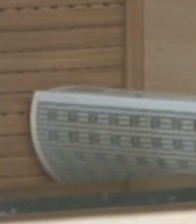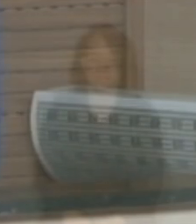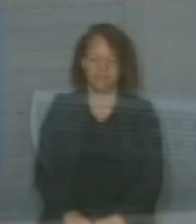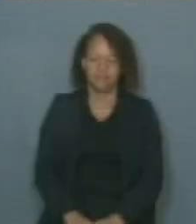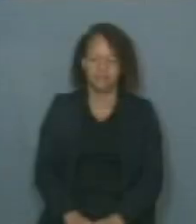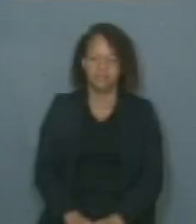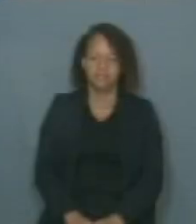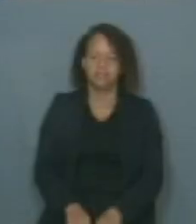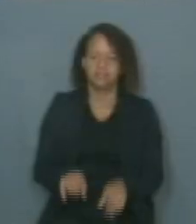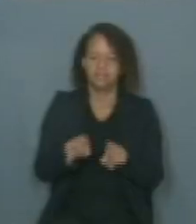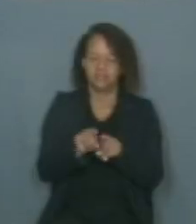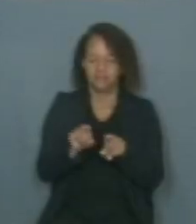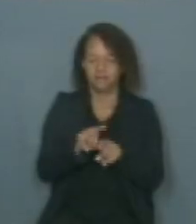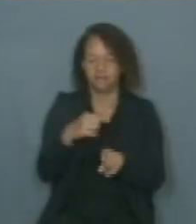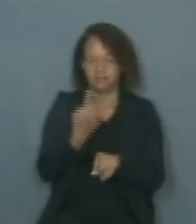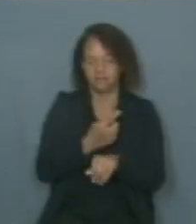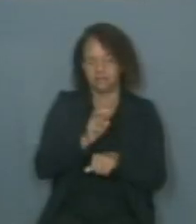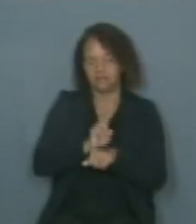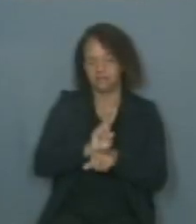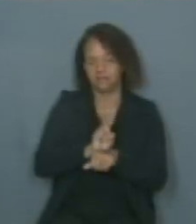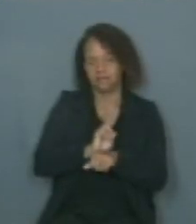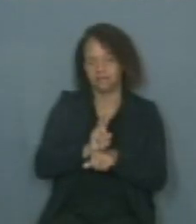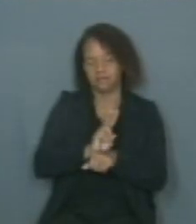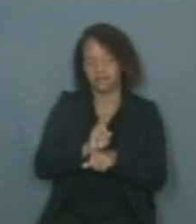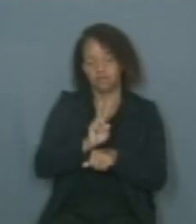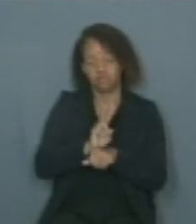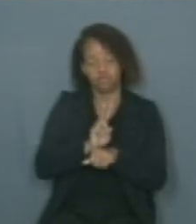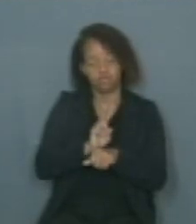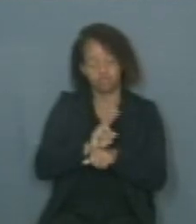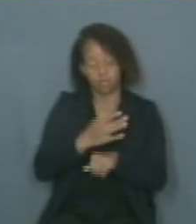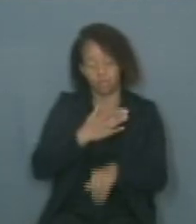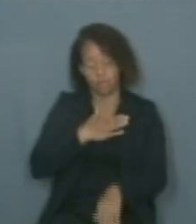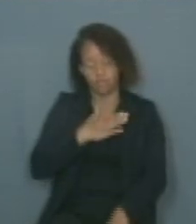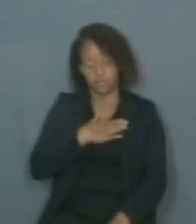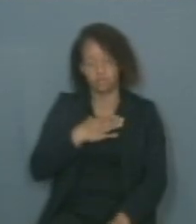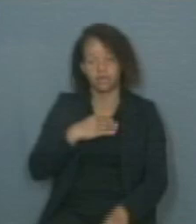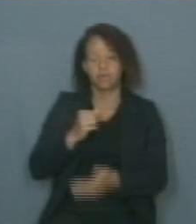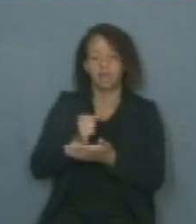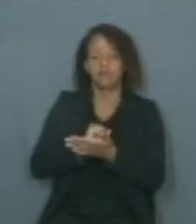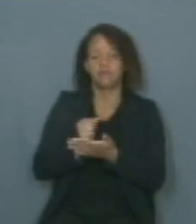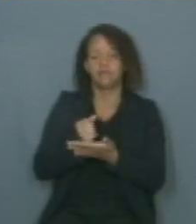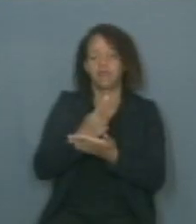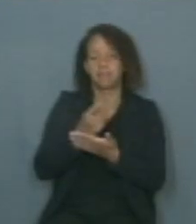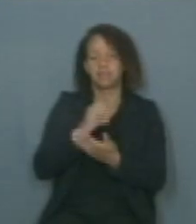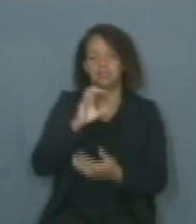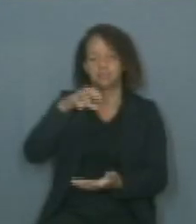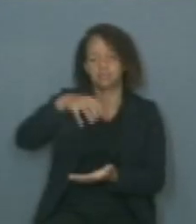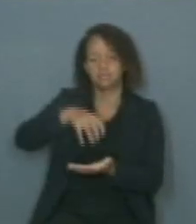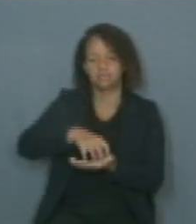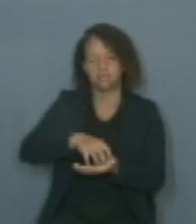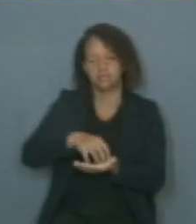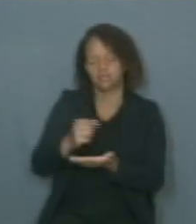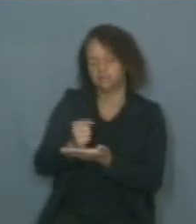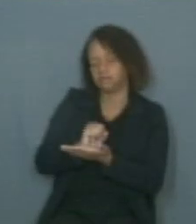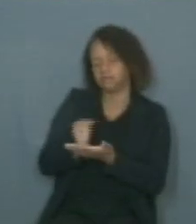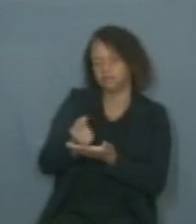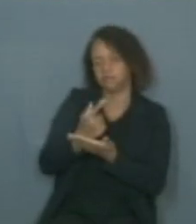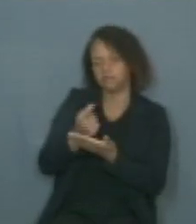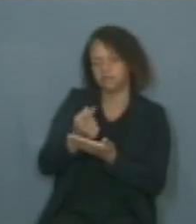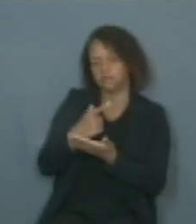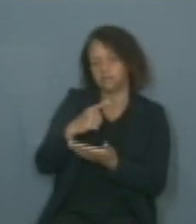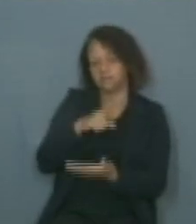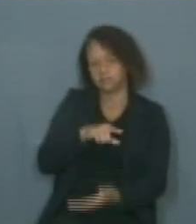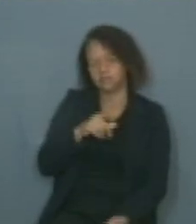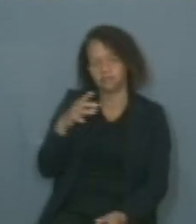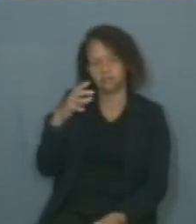Pessoal, esse também foi uma fiscalização que eu fiz, mas esse foi numa farmácia distrital. Uma farmácia distrital